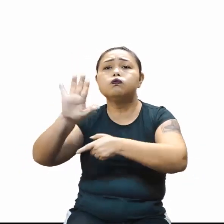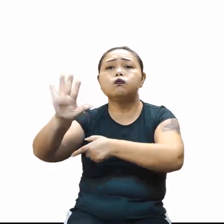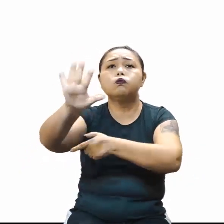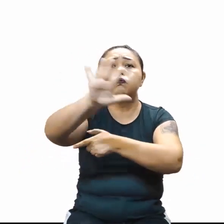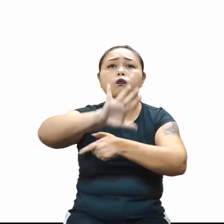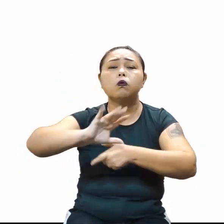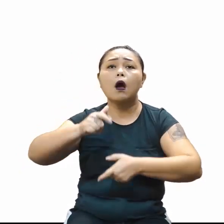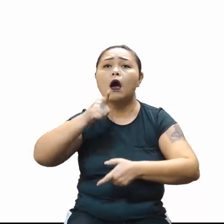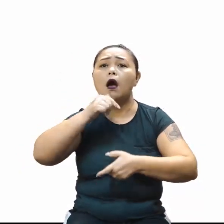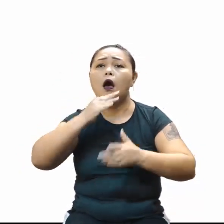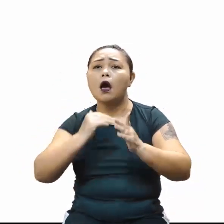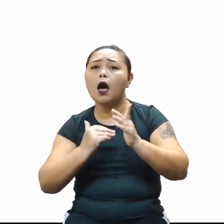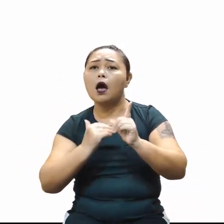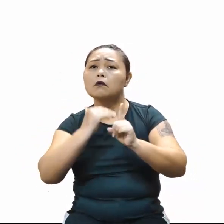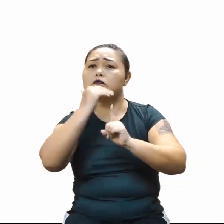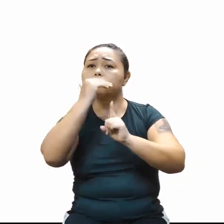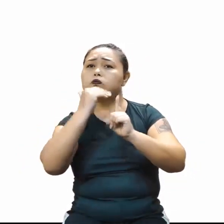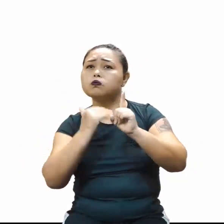águas termais,